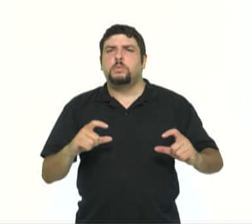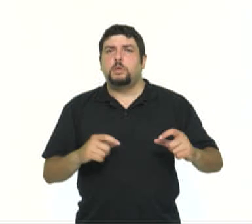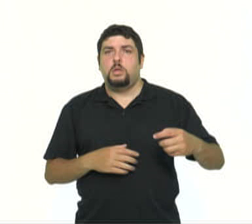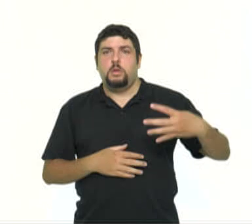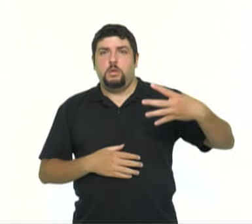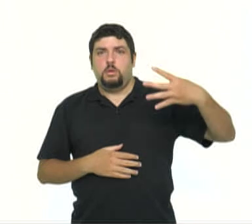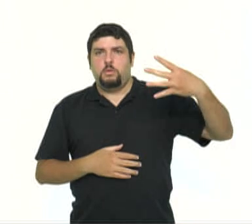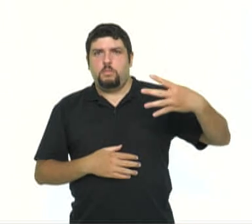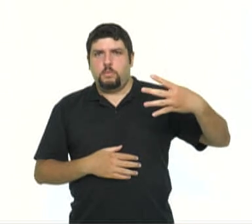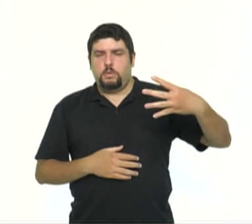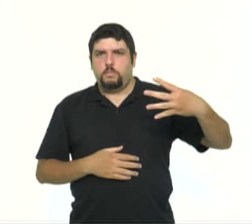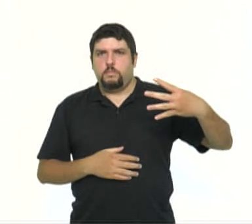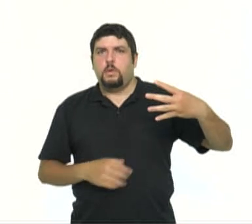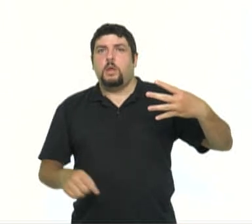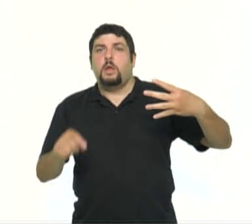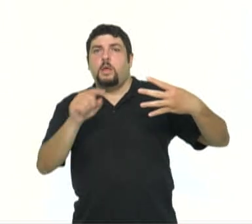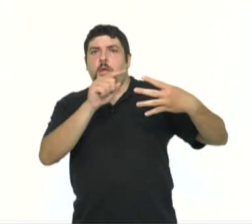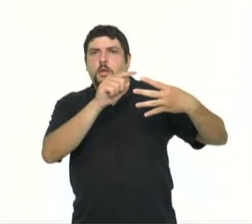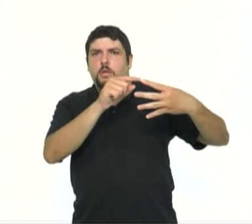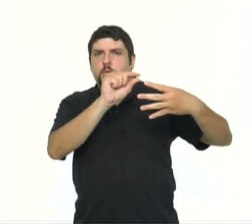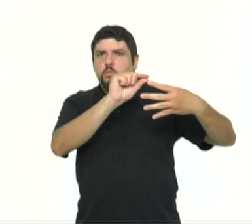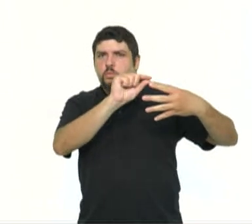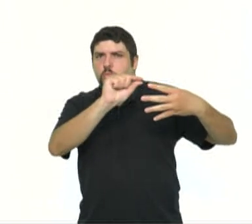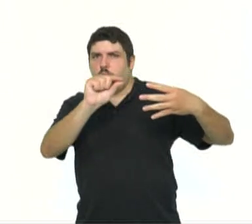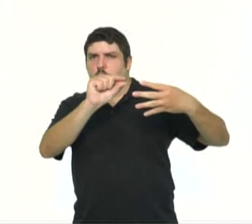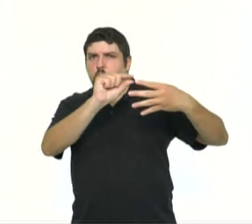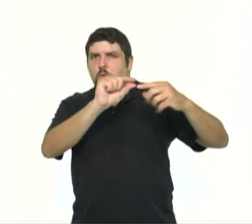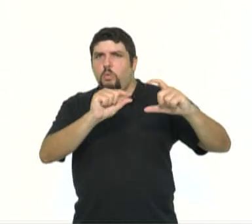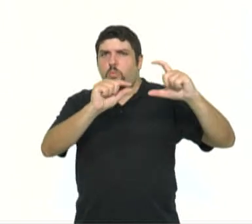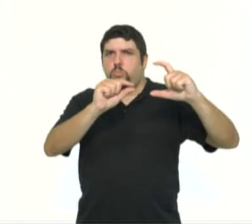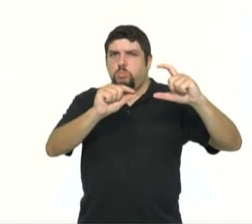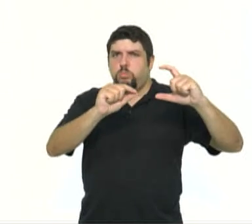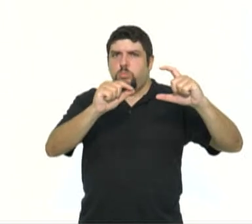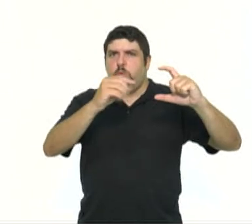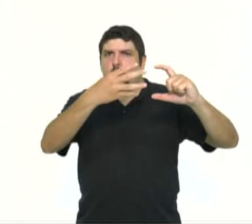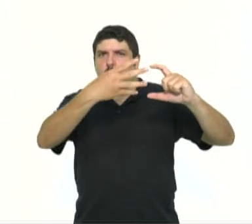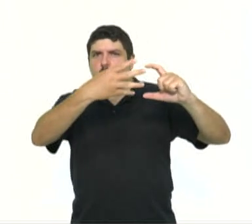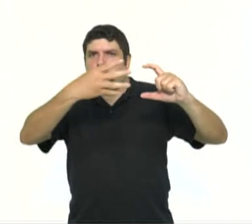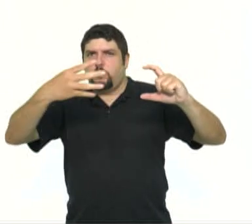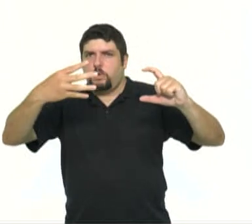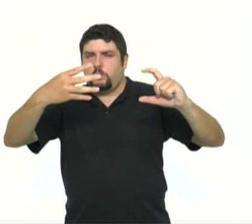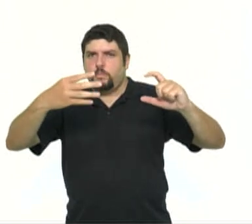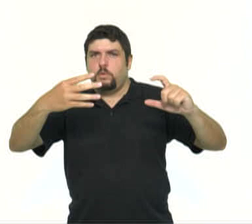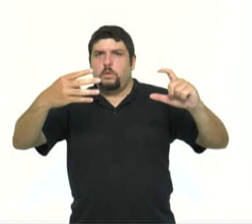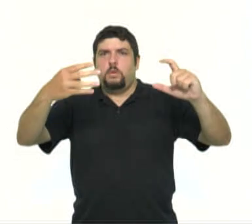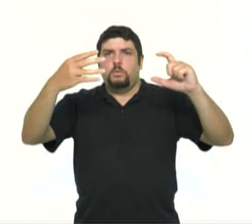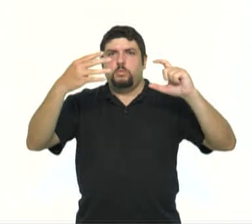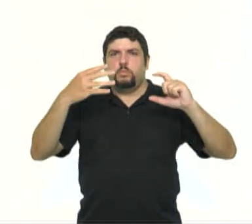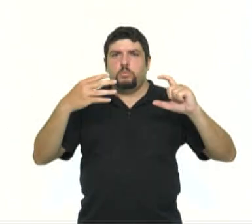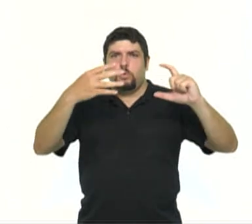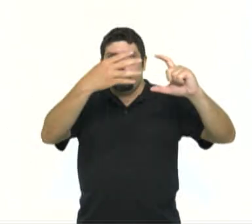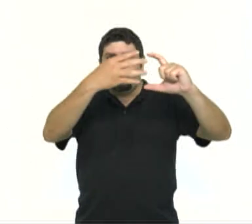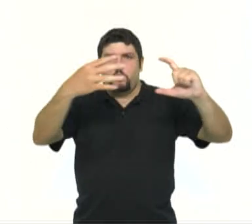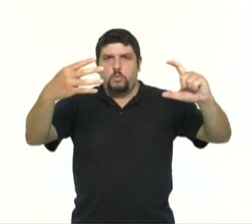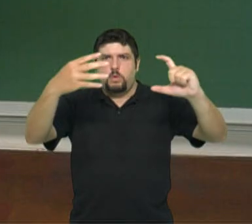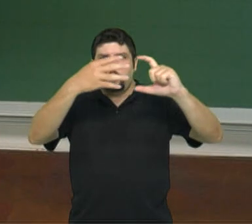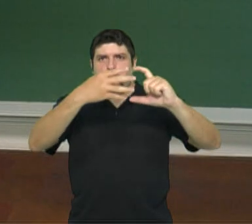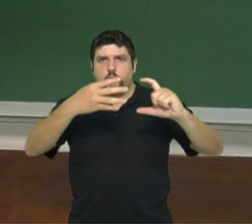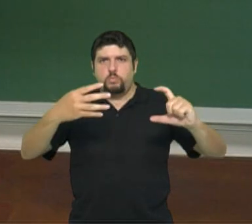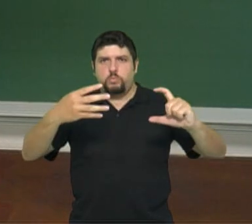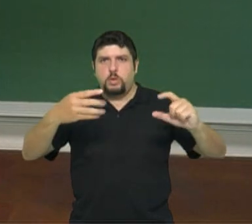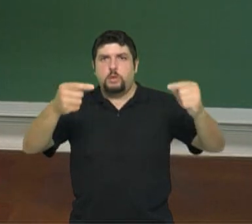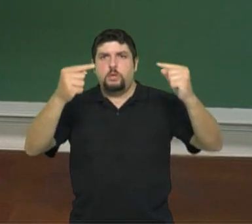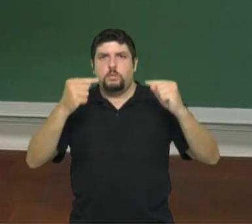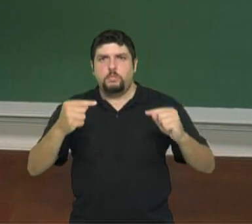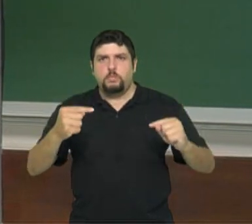2 primeiros de 4 versos, que nós chamamos de quartetos, e os outros 2 de 3 versos, que nós